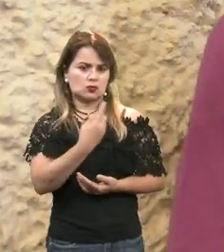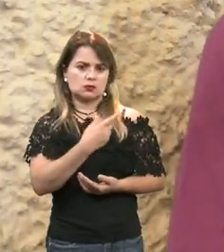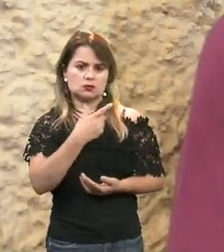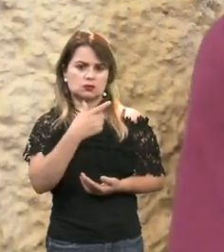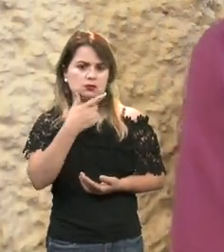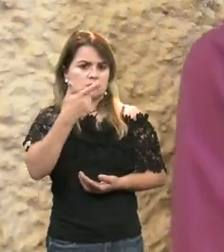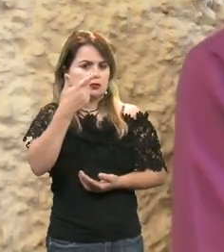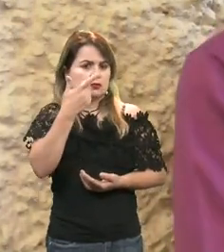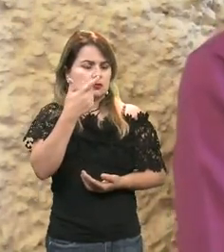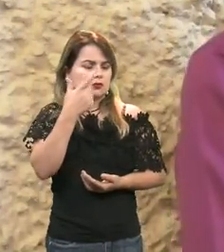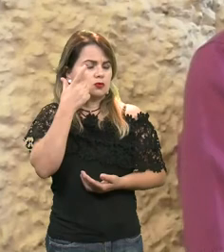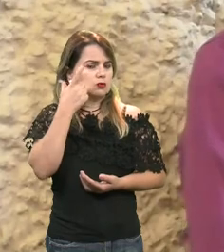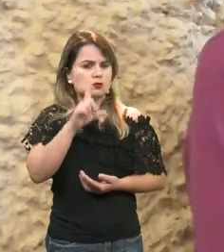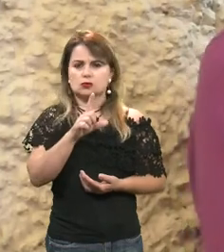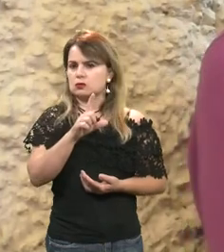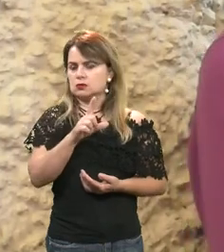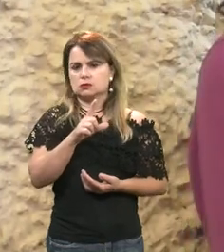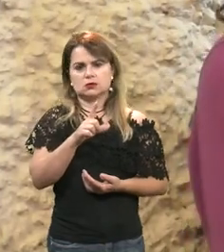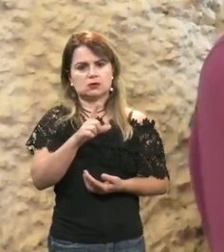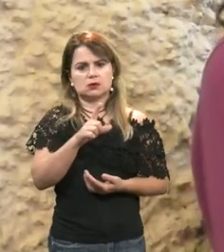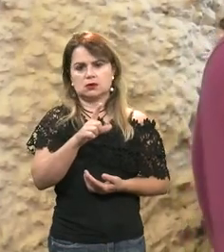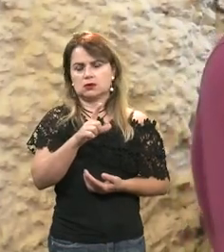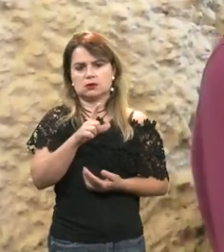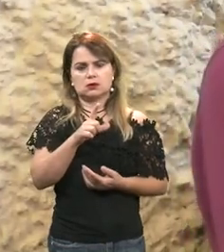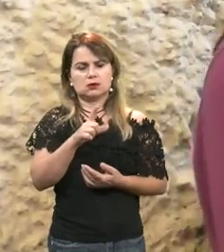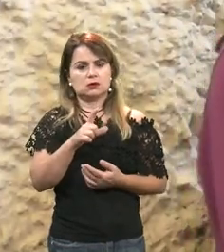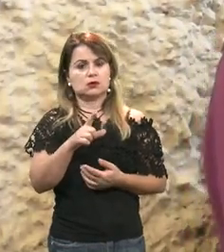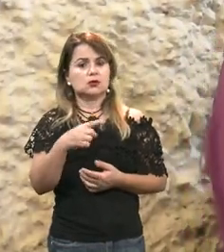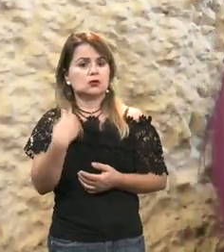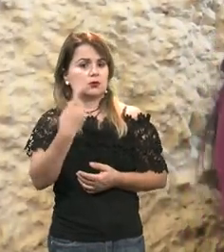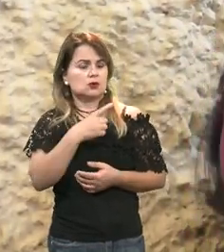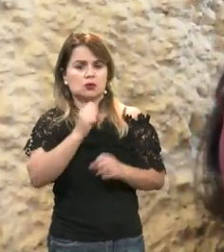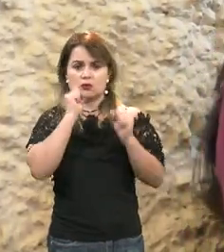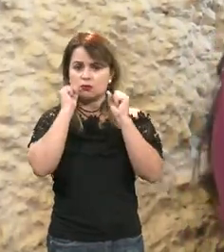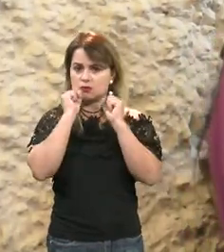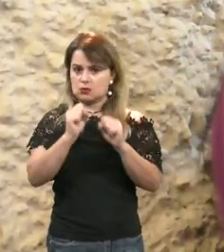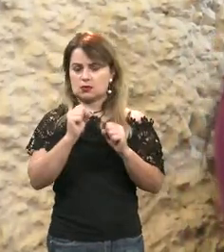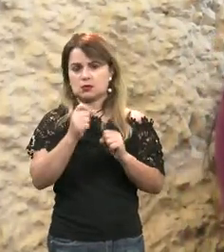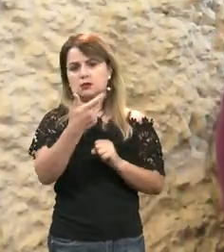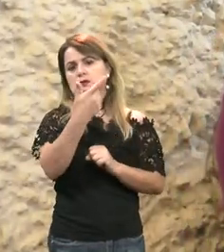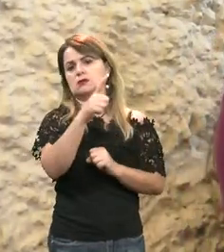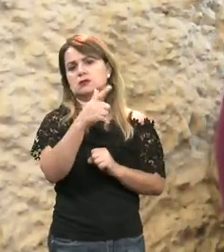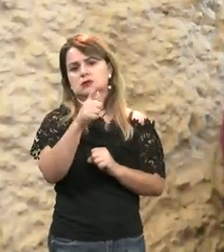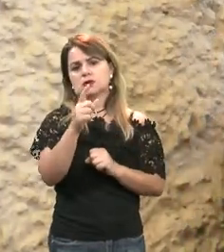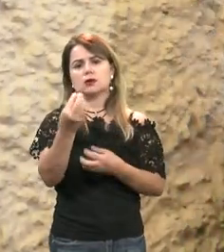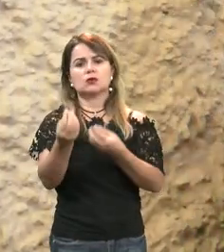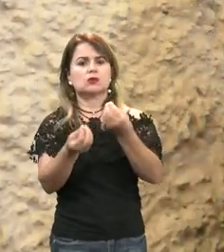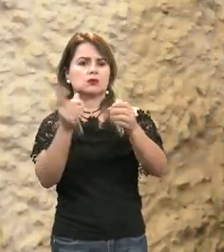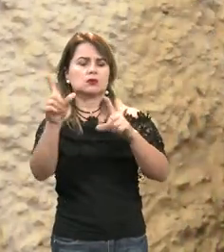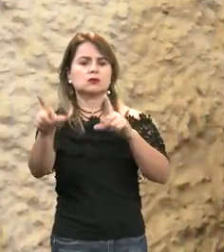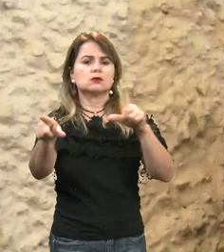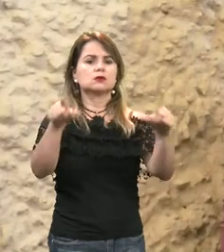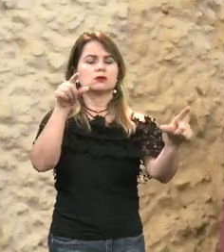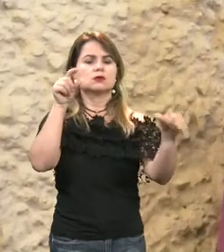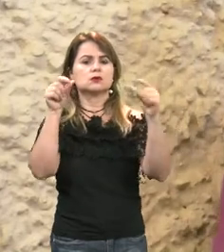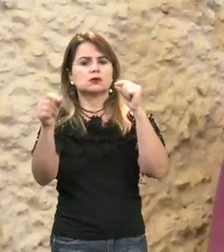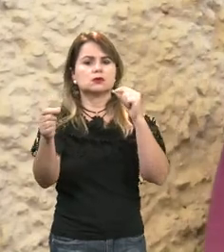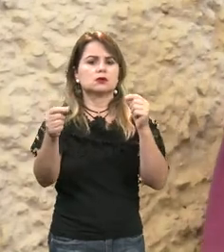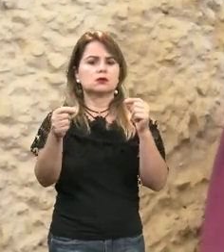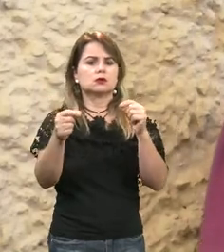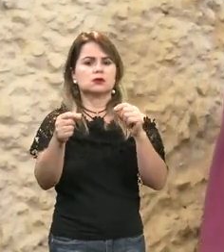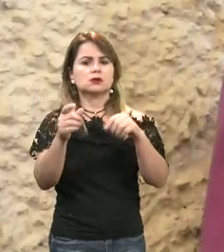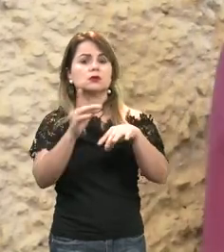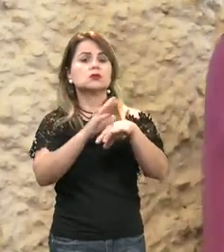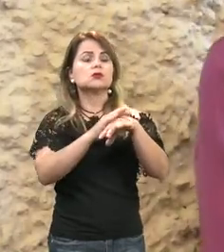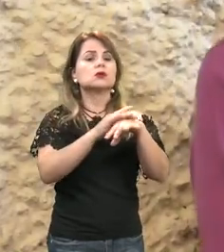a capacidade, a gente não tem o poder de escolher que tipo de doença